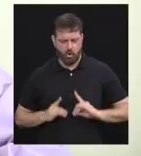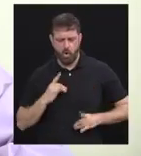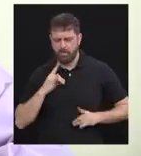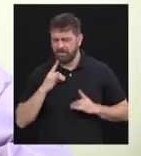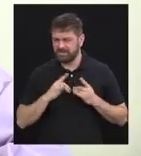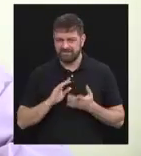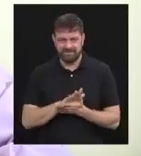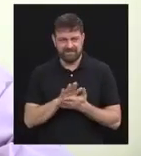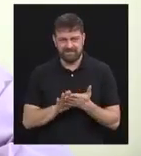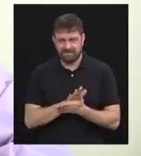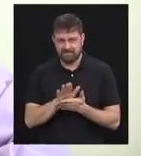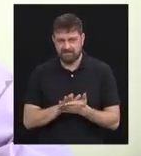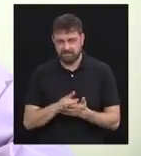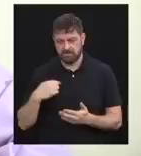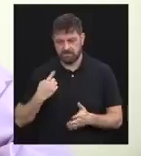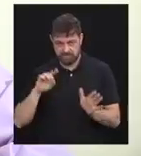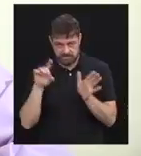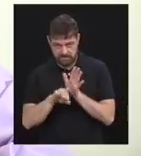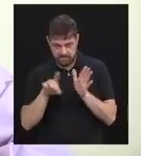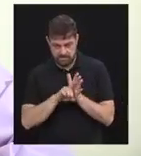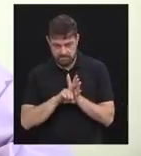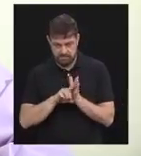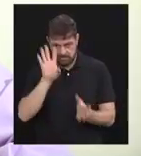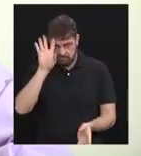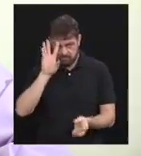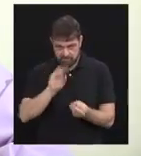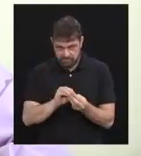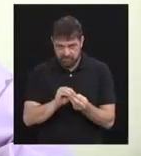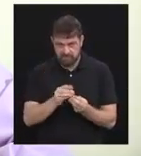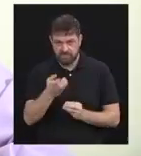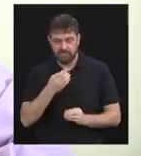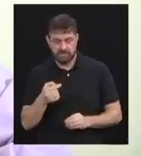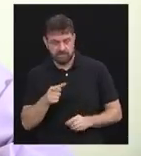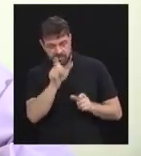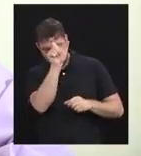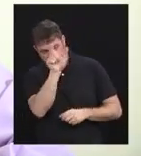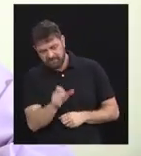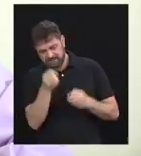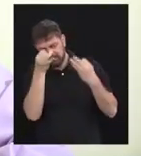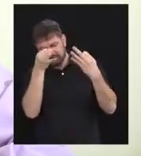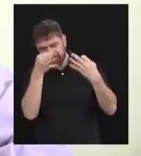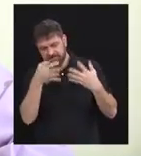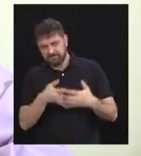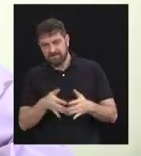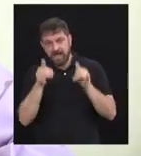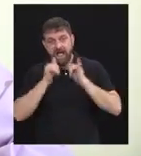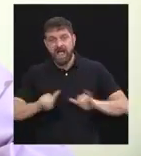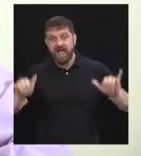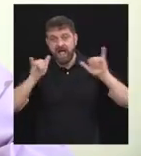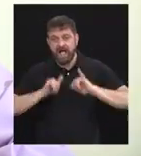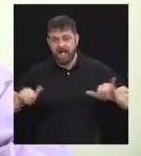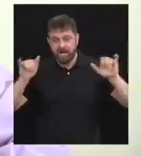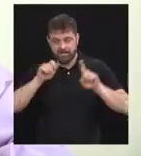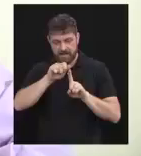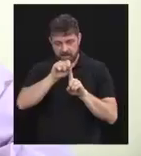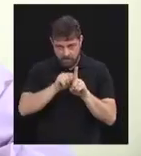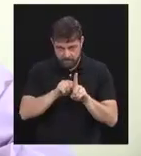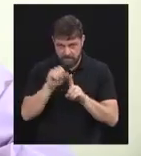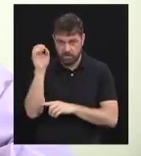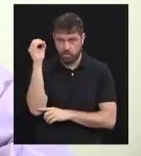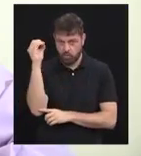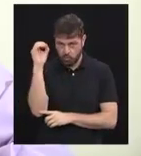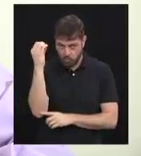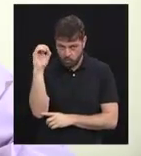mama. Doutor, nossas perguntas encerraram aqui, mas eu quero que o senhor fale um pouquinho sobre a campanha, né? Esse mês inteiro, o